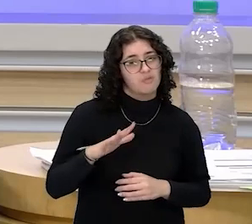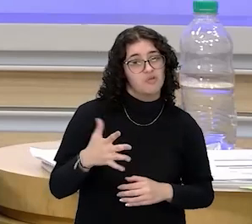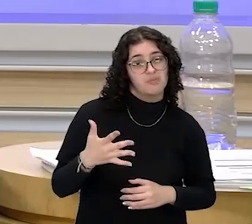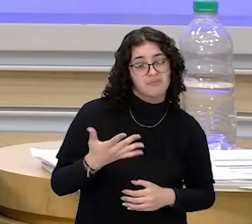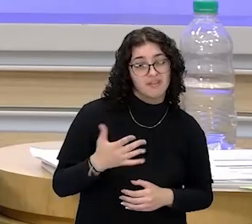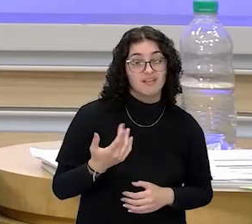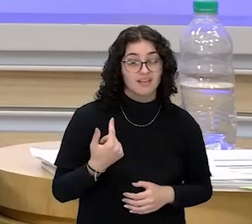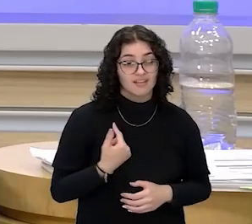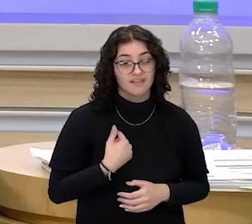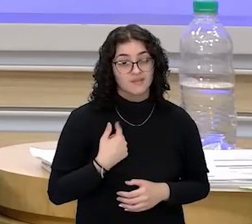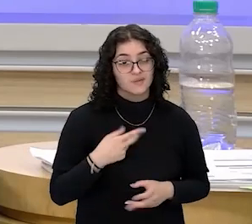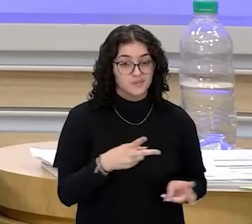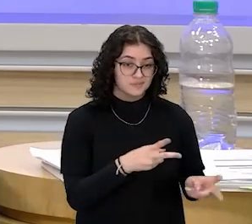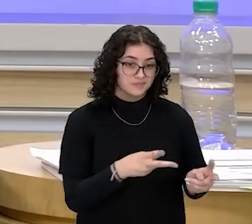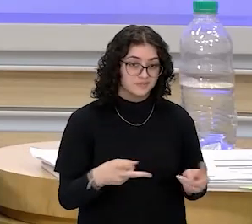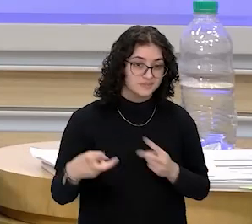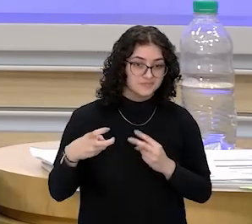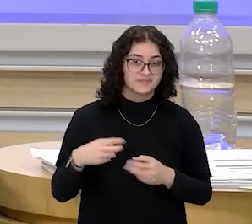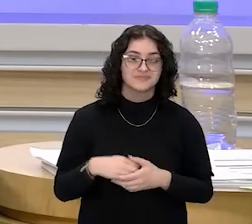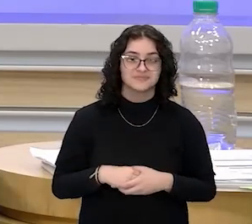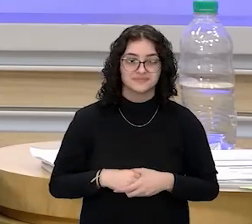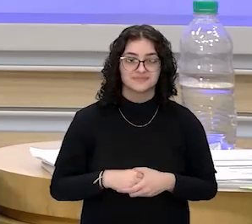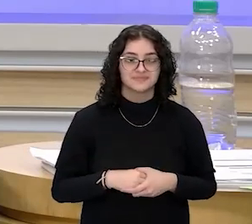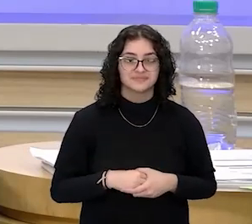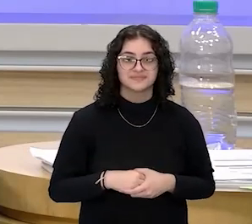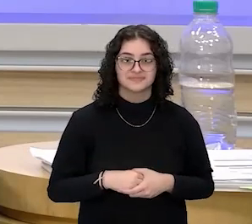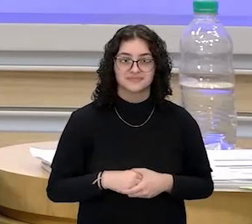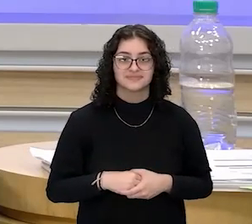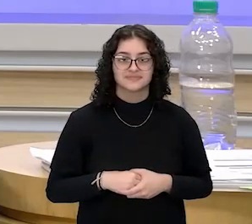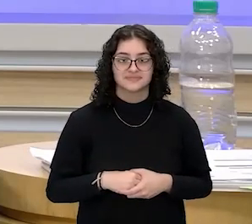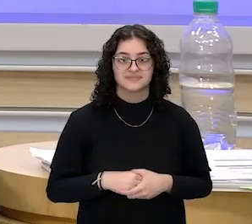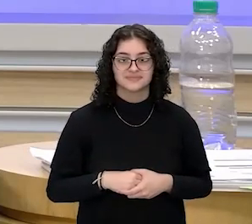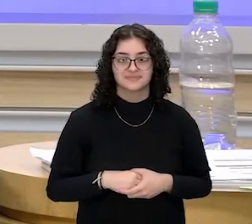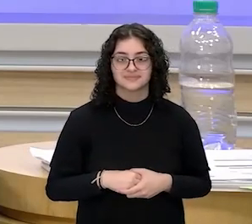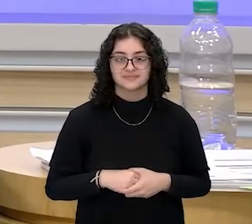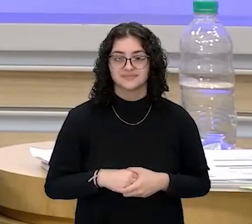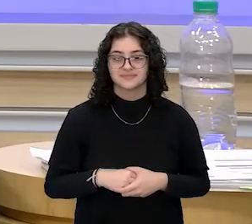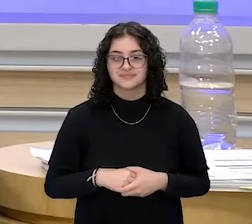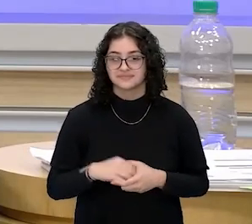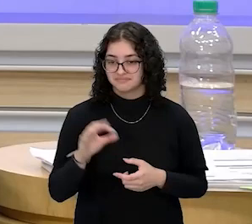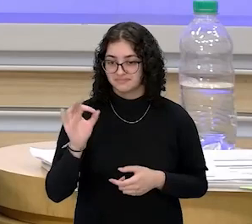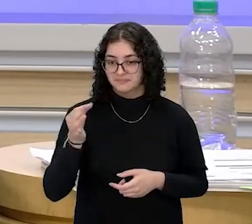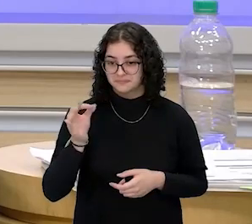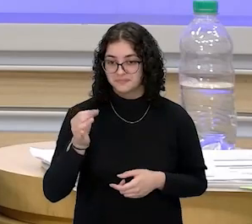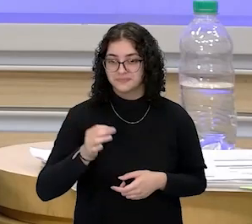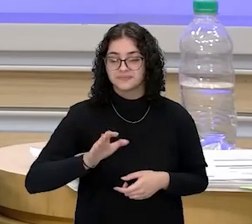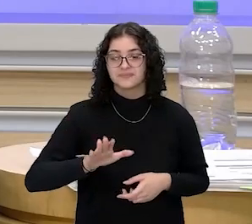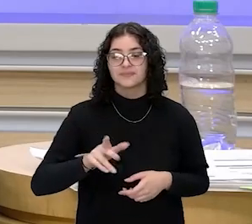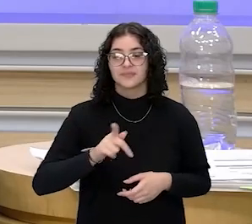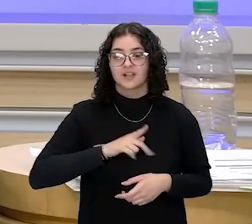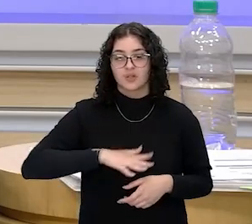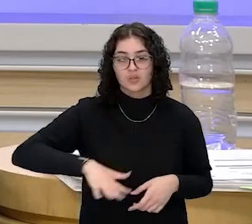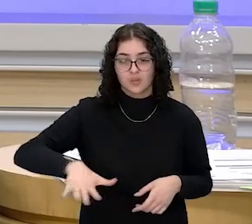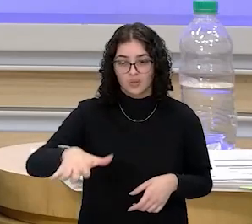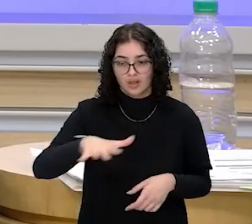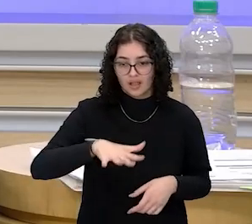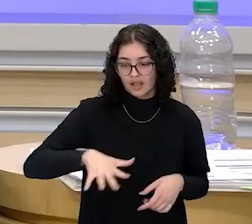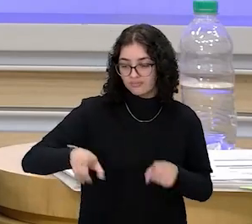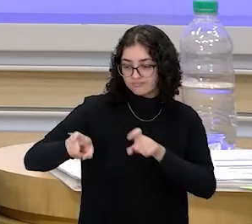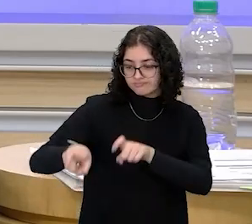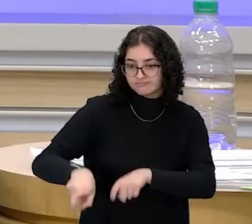funciona a minha identificação de espécies, tá certo? Bom, e quem é da região rural, claro que